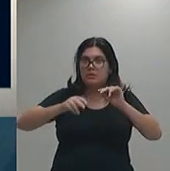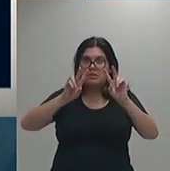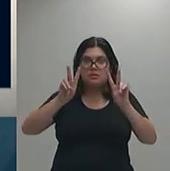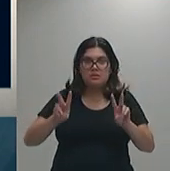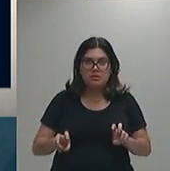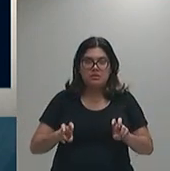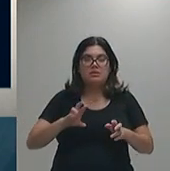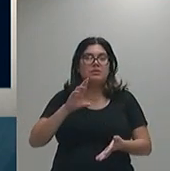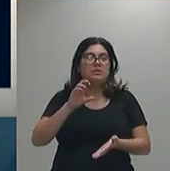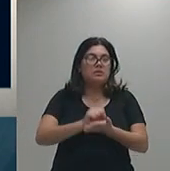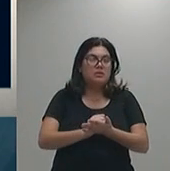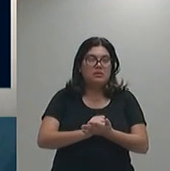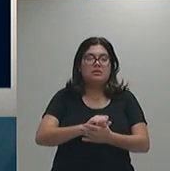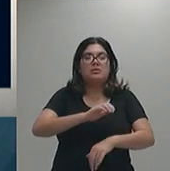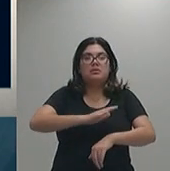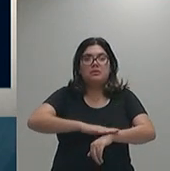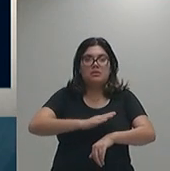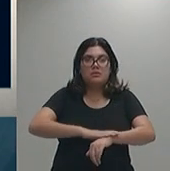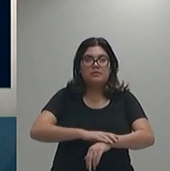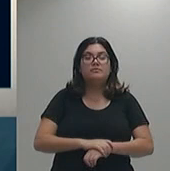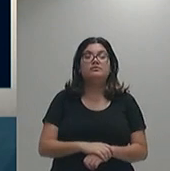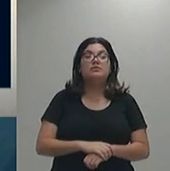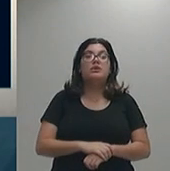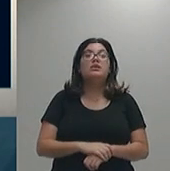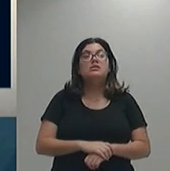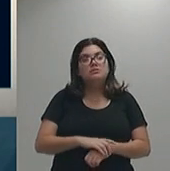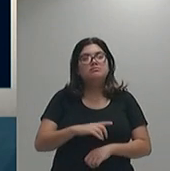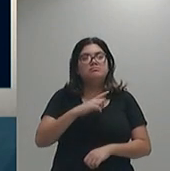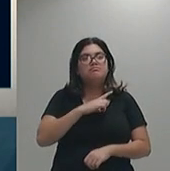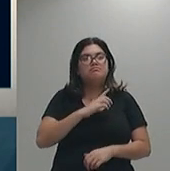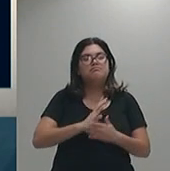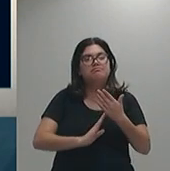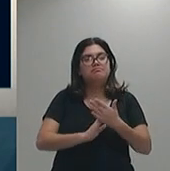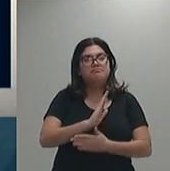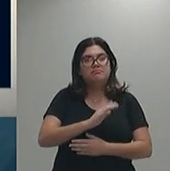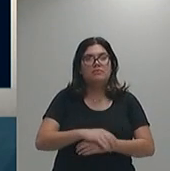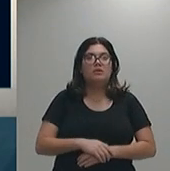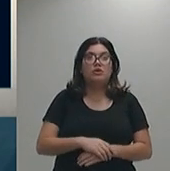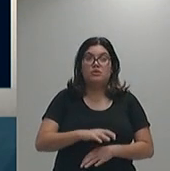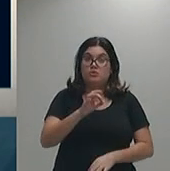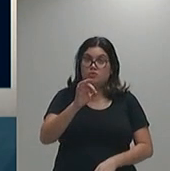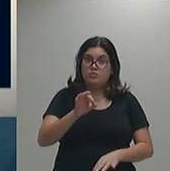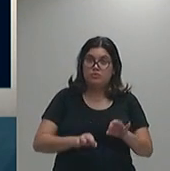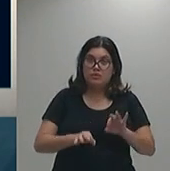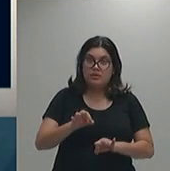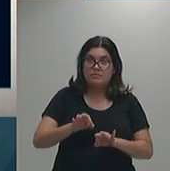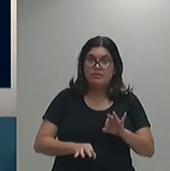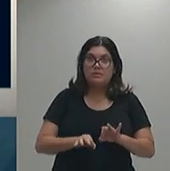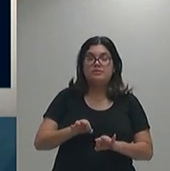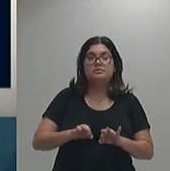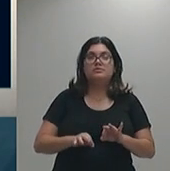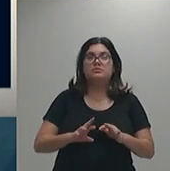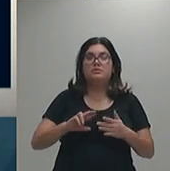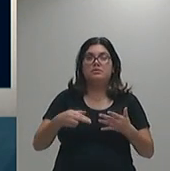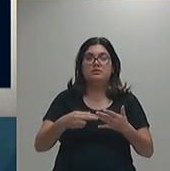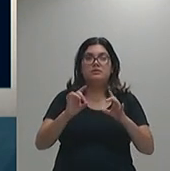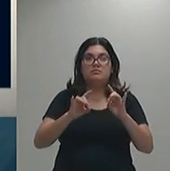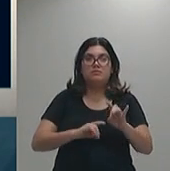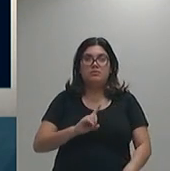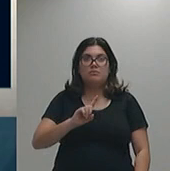não fica então aprovado por unanimidade essa tese no julgamento do recurso especial criminal